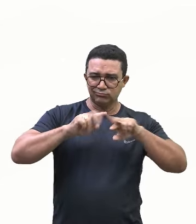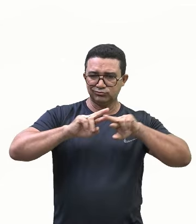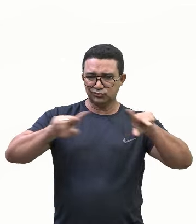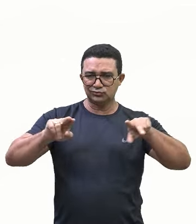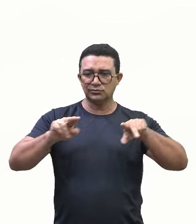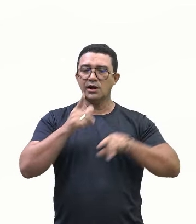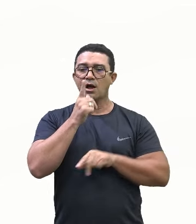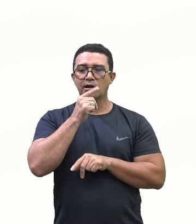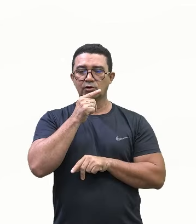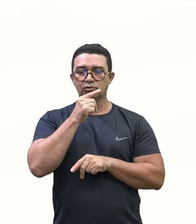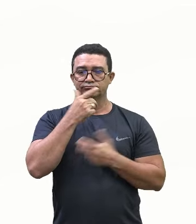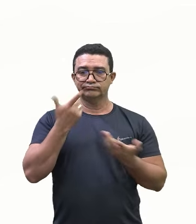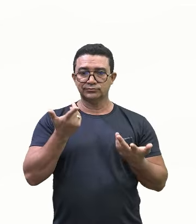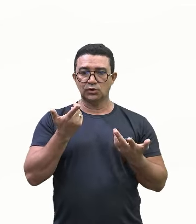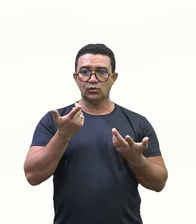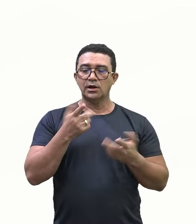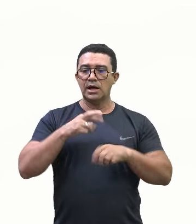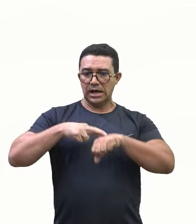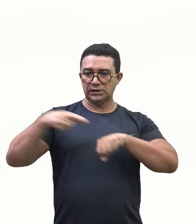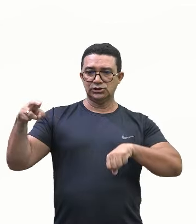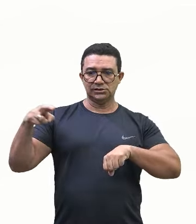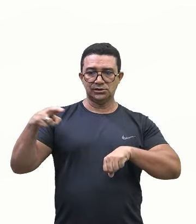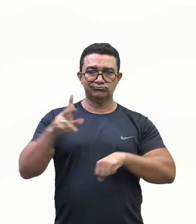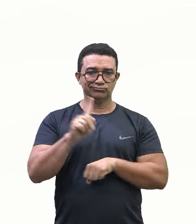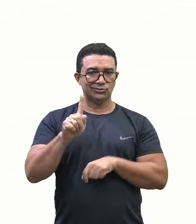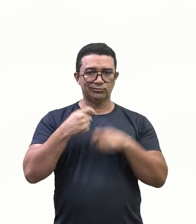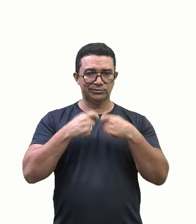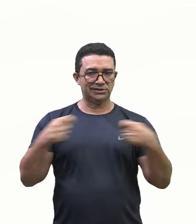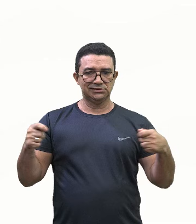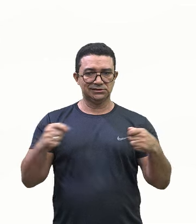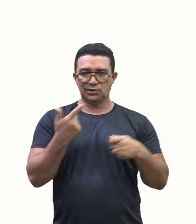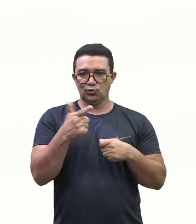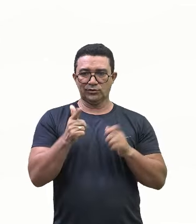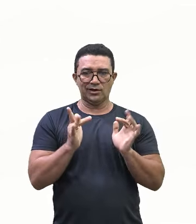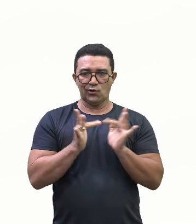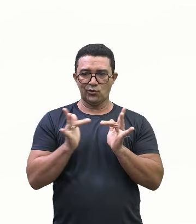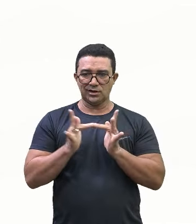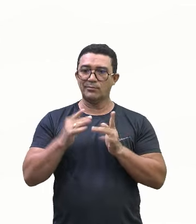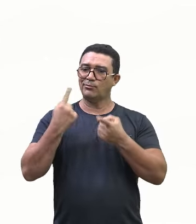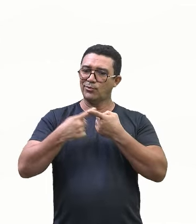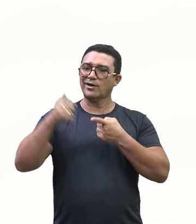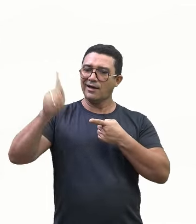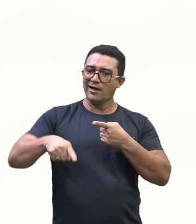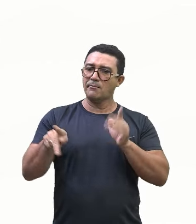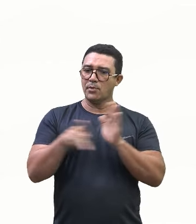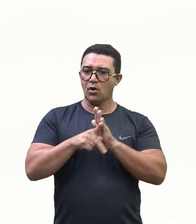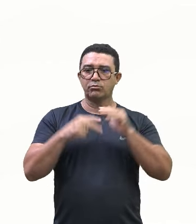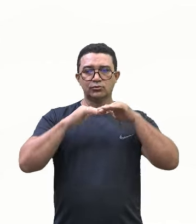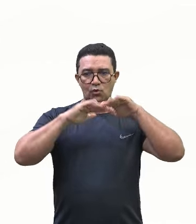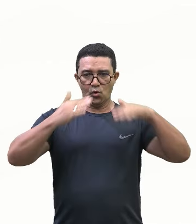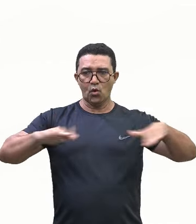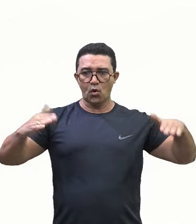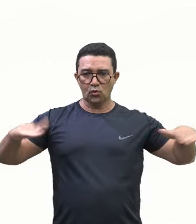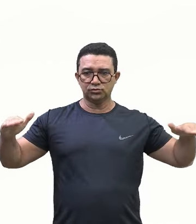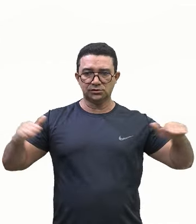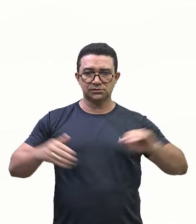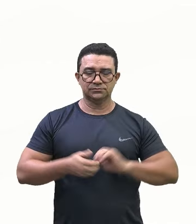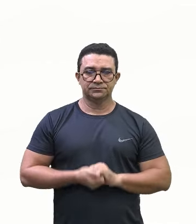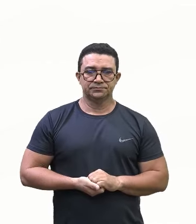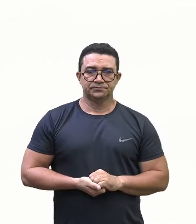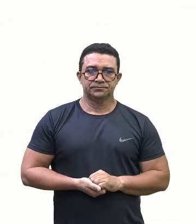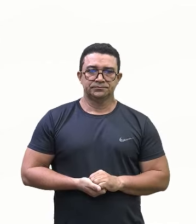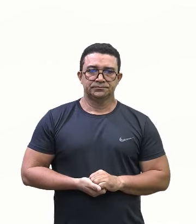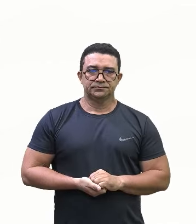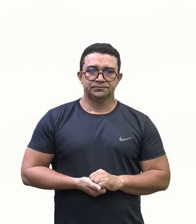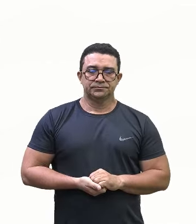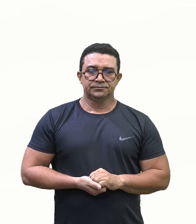contato, porque são ondas de calor, tá? Ondas eletromagnéticas. Então